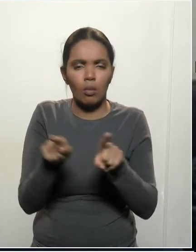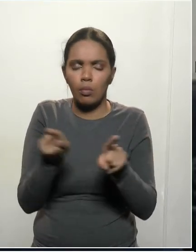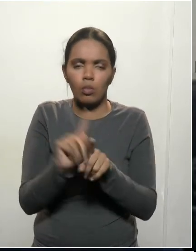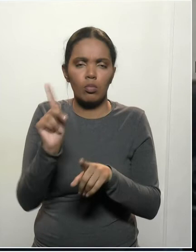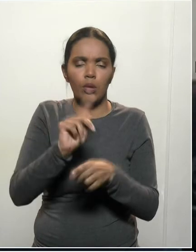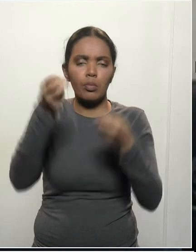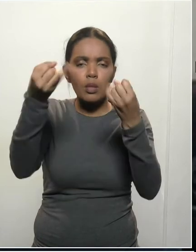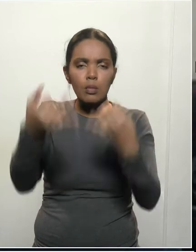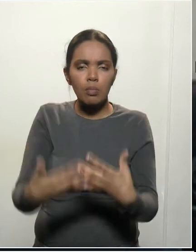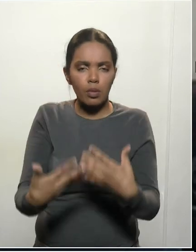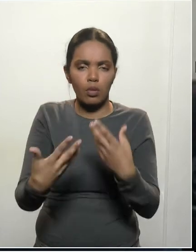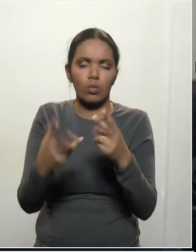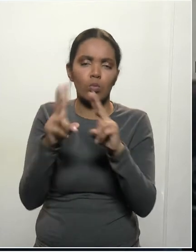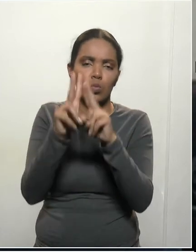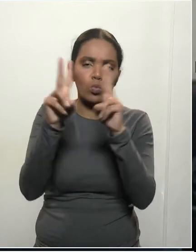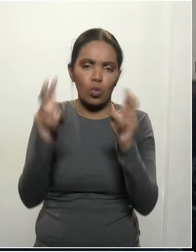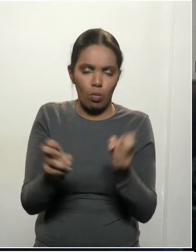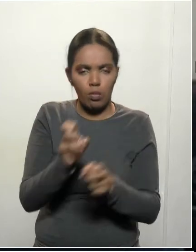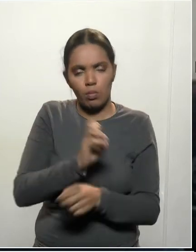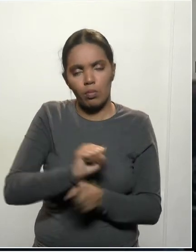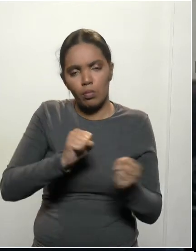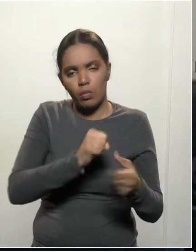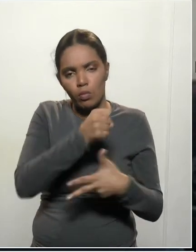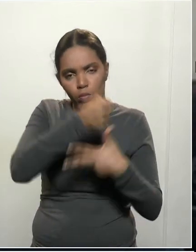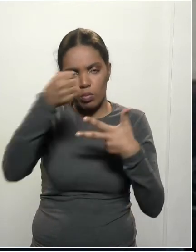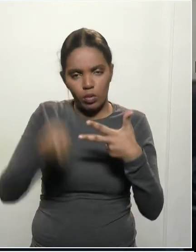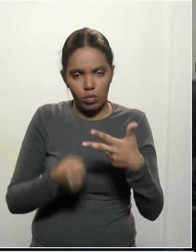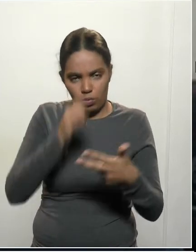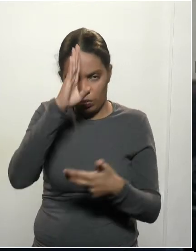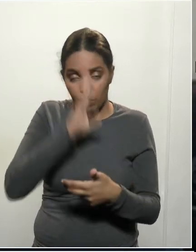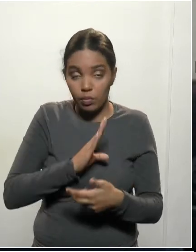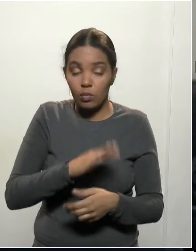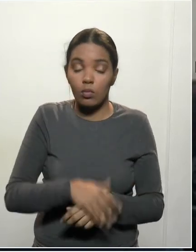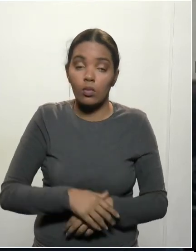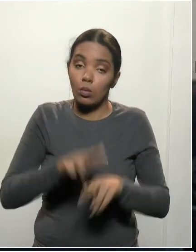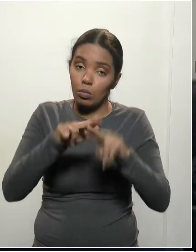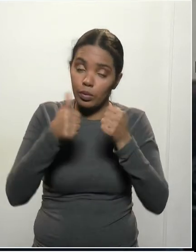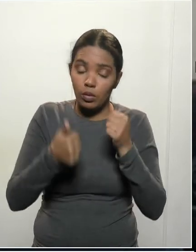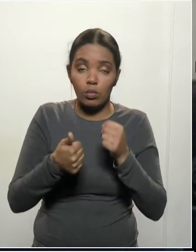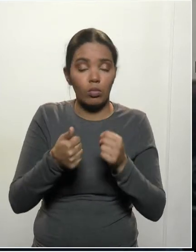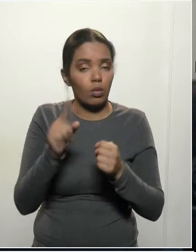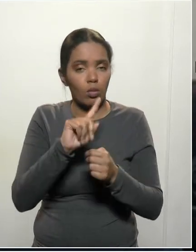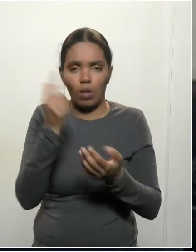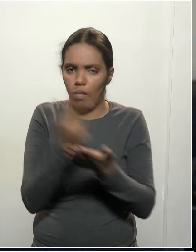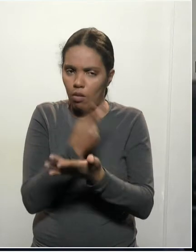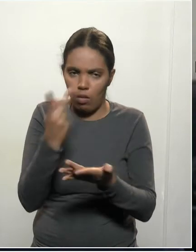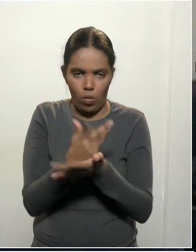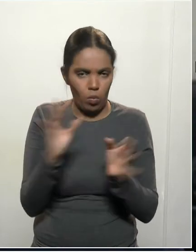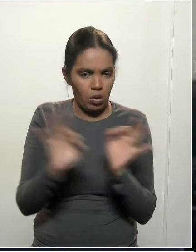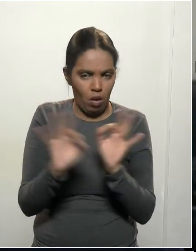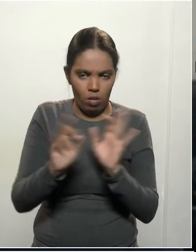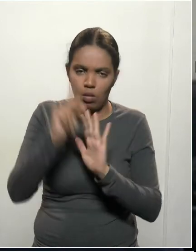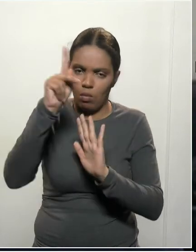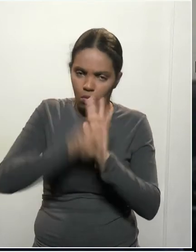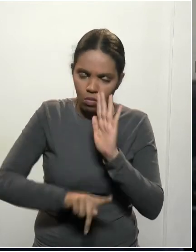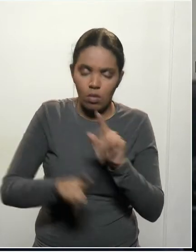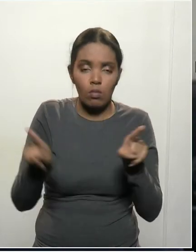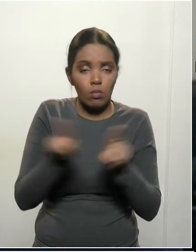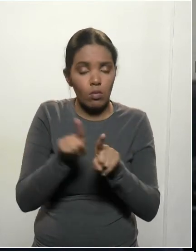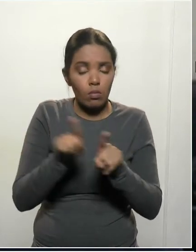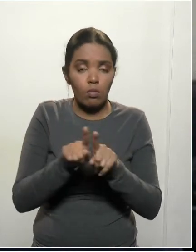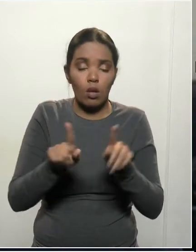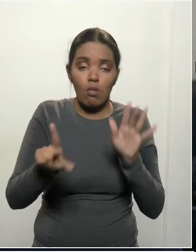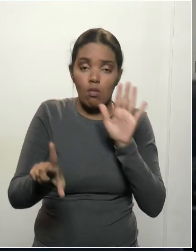prestação de serviços do poder público. Por fim, na técnica legislativa, o projeto não encontra óbice, bem como no âmbito estadual na